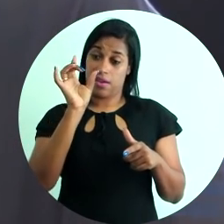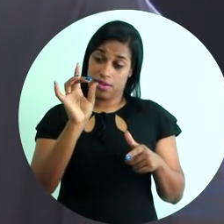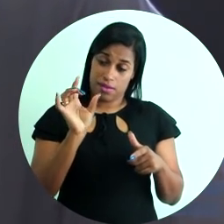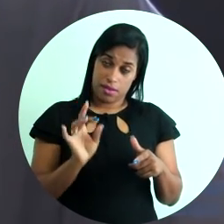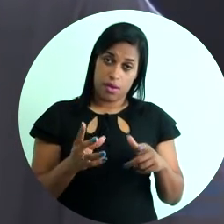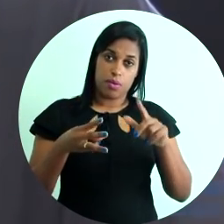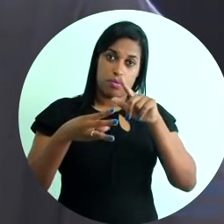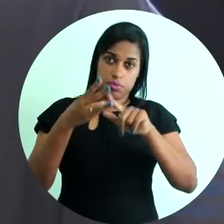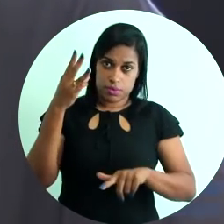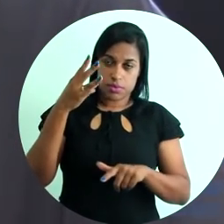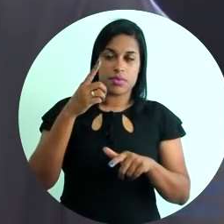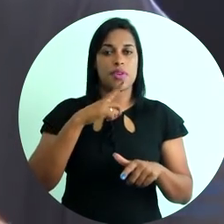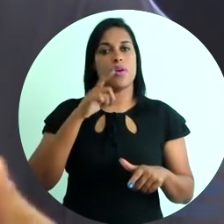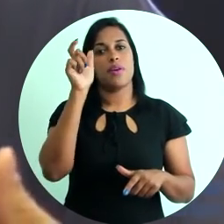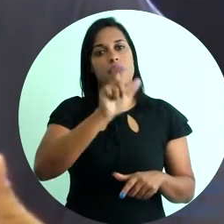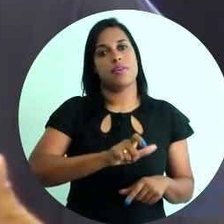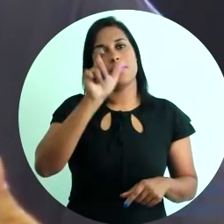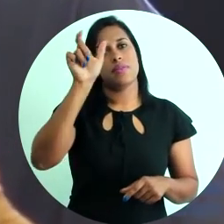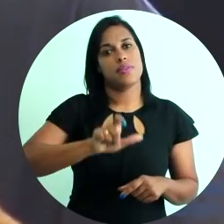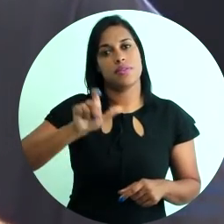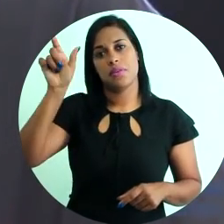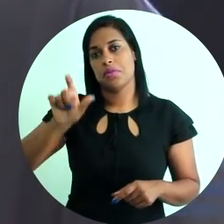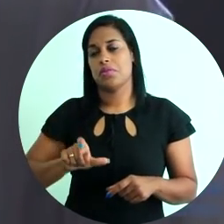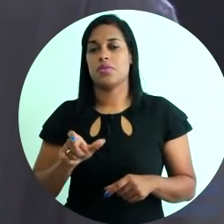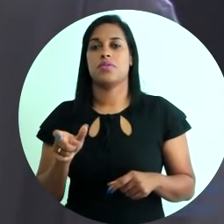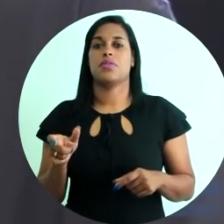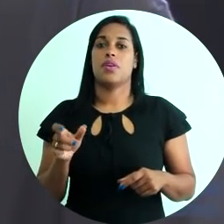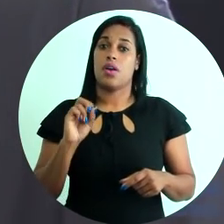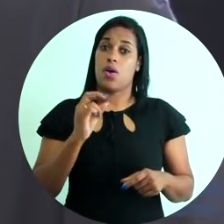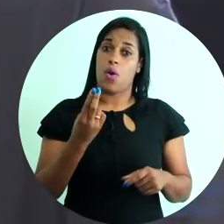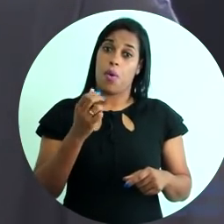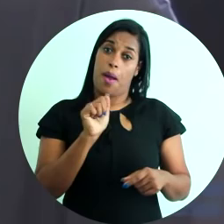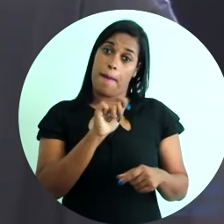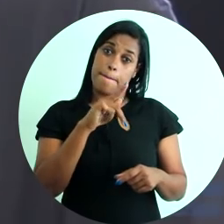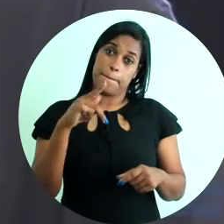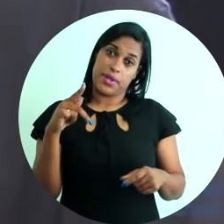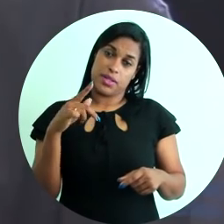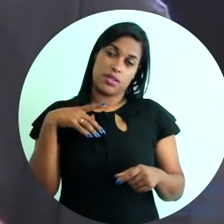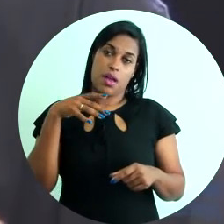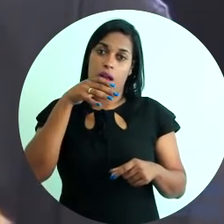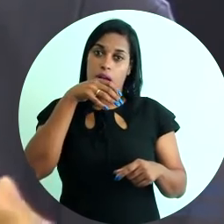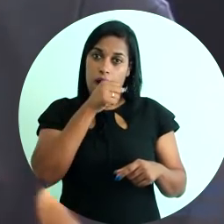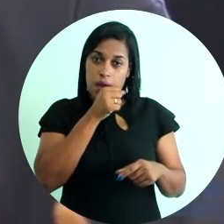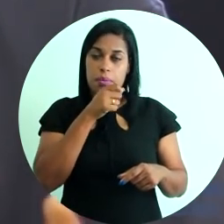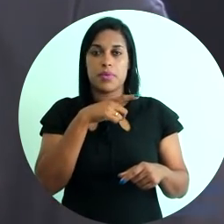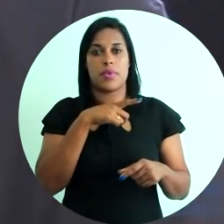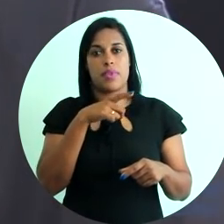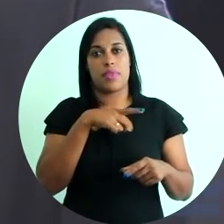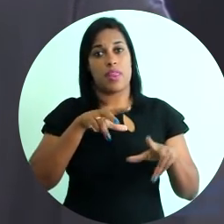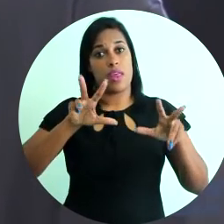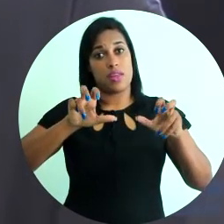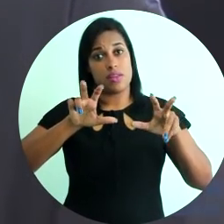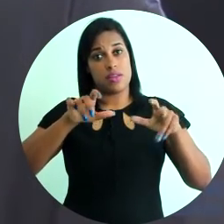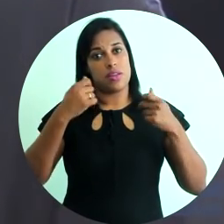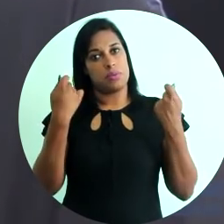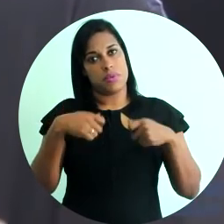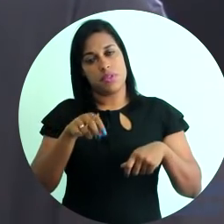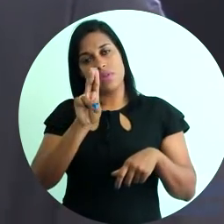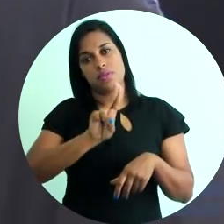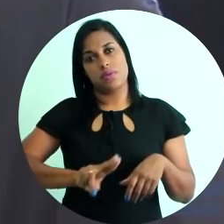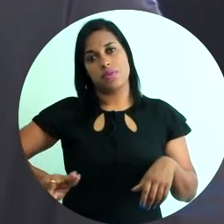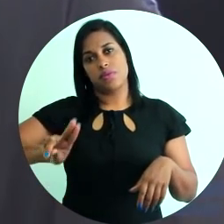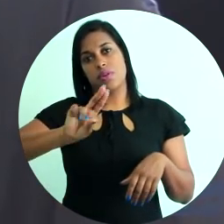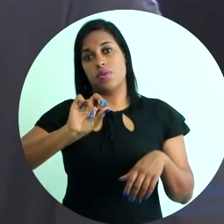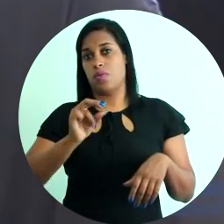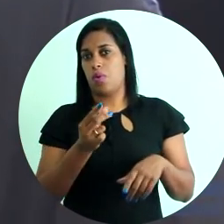arquivo tem uma característica ou tem pelo menos uma aplicação imediata, tem uma situação em que ele deve ser usado ou